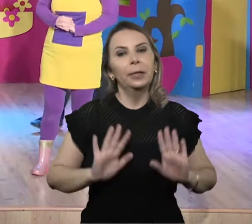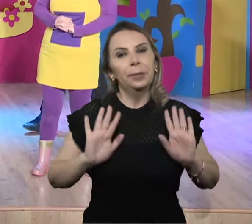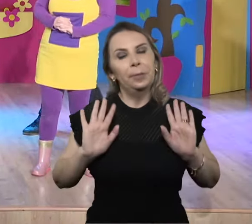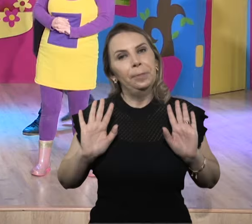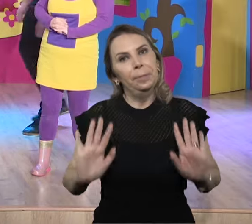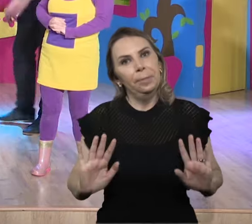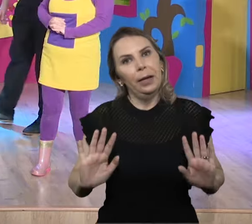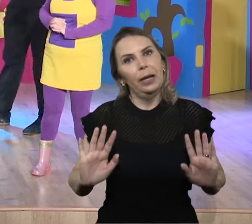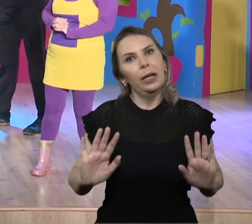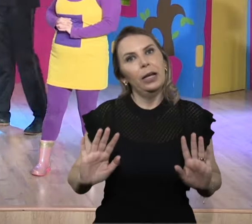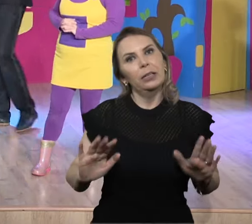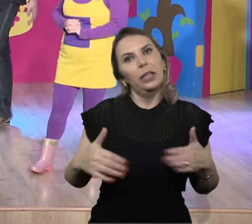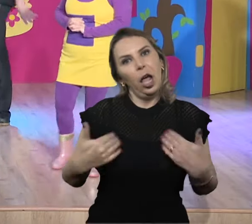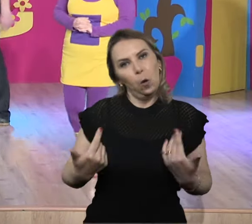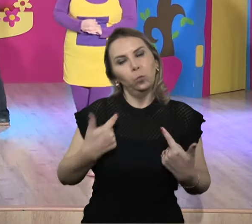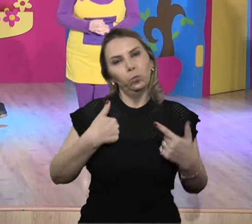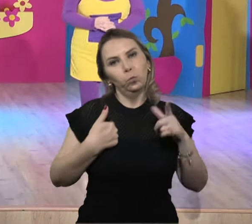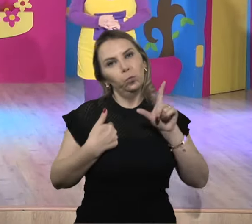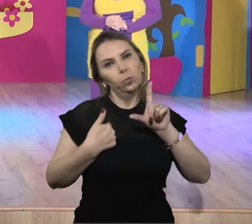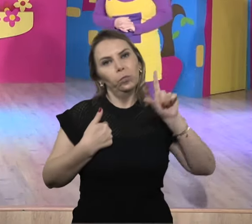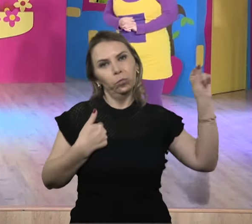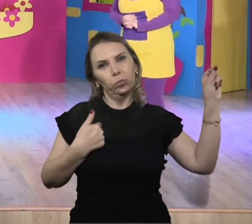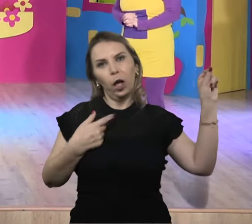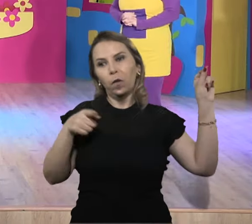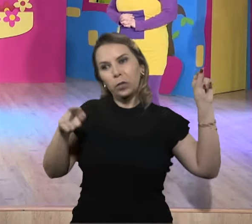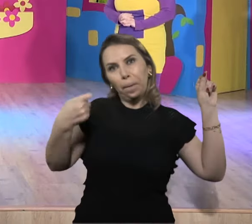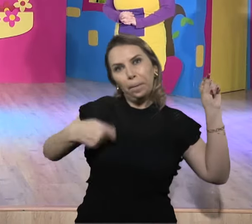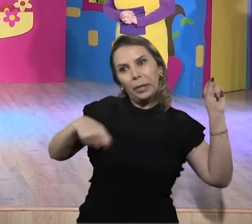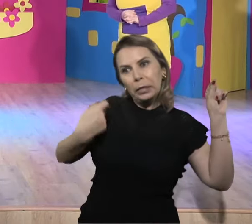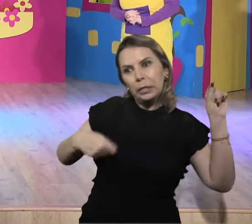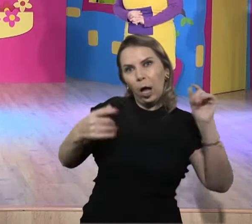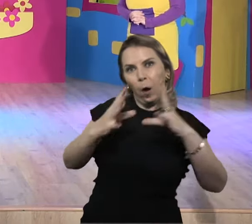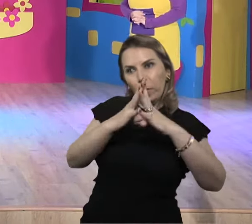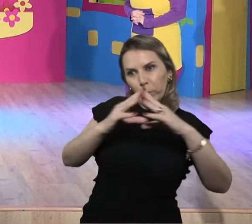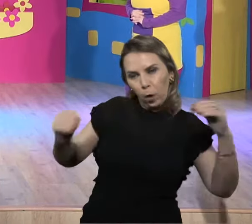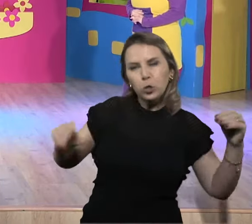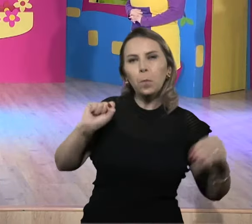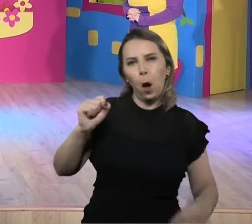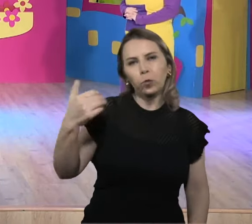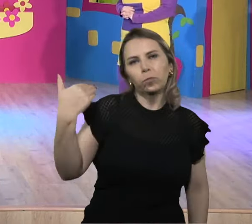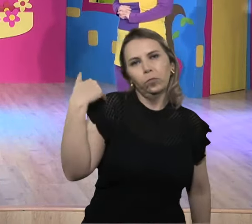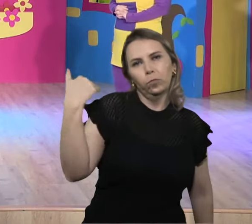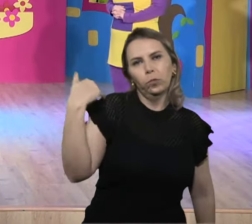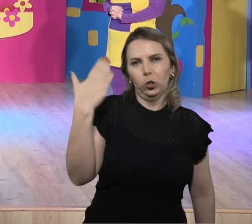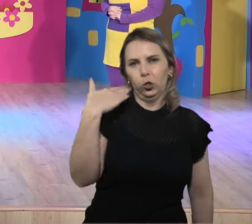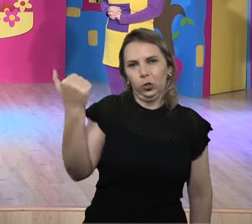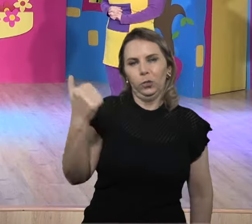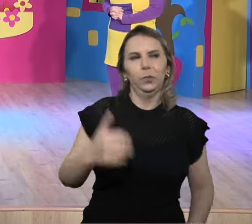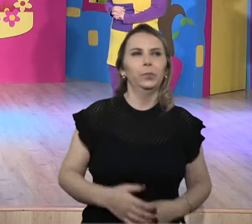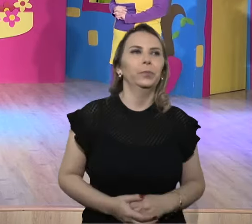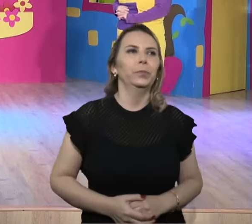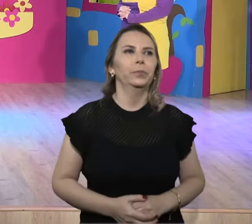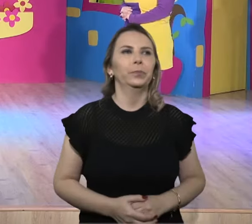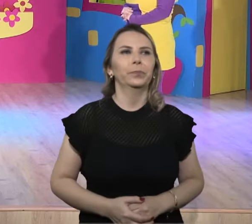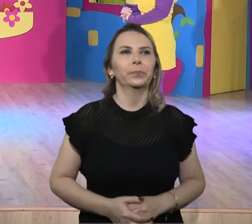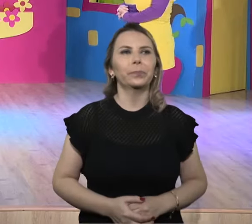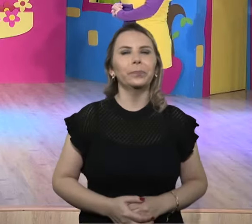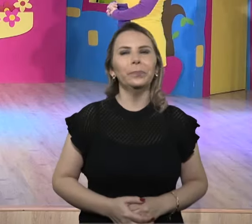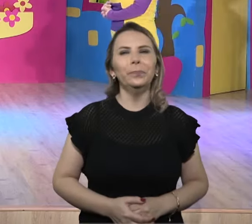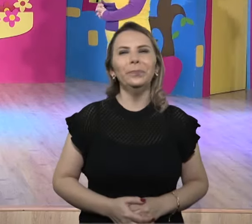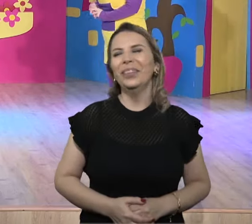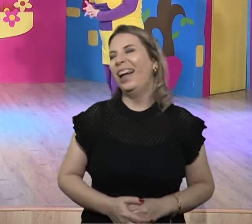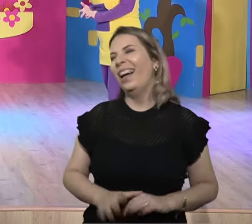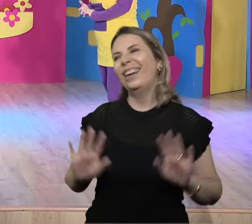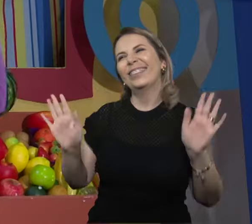Mas, ô Manu, então eu vou vazar. Se você precisar fugir, é só me chamar.